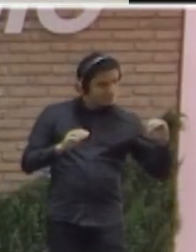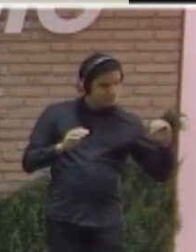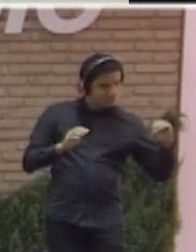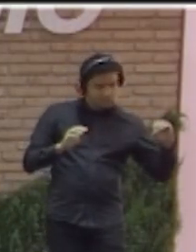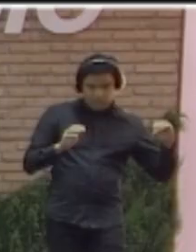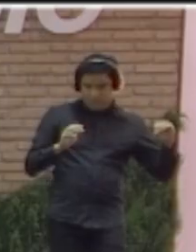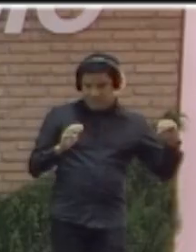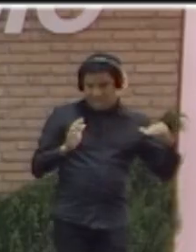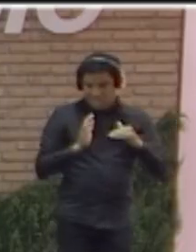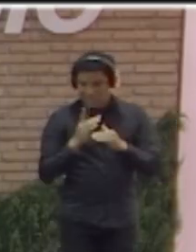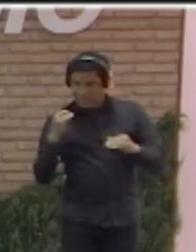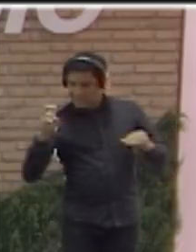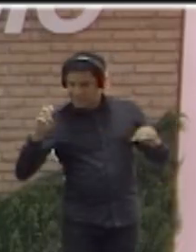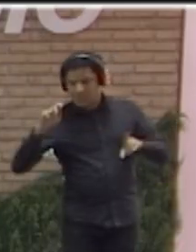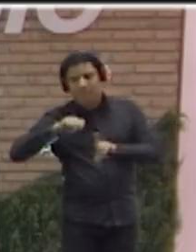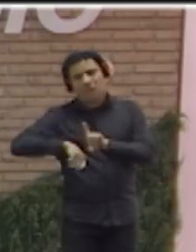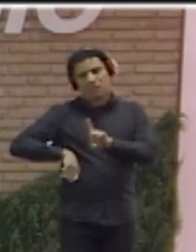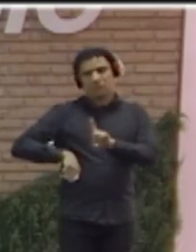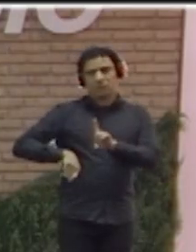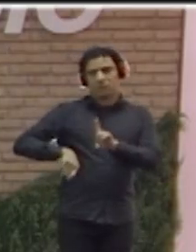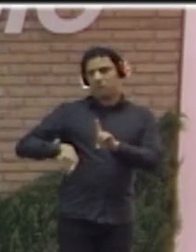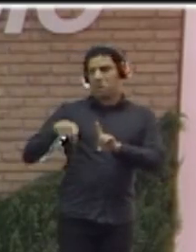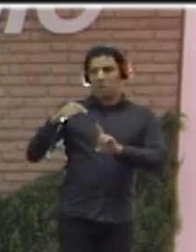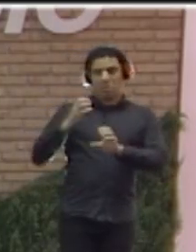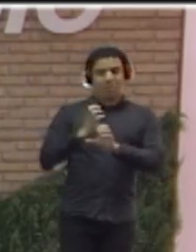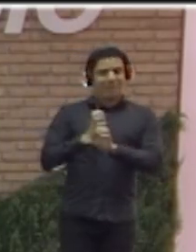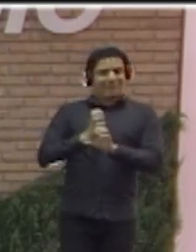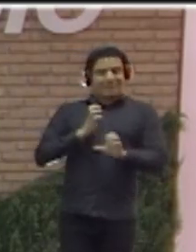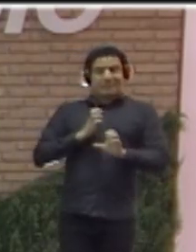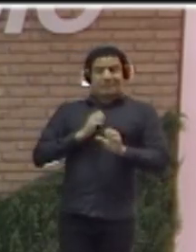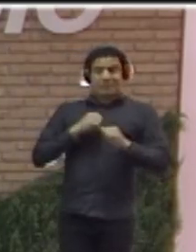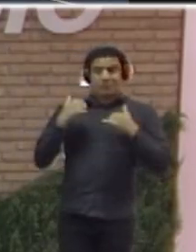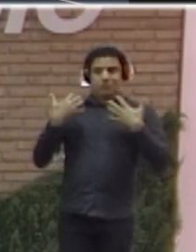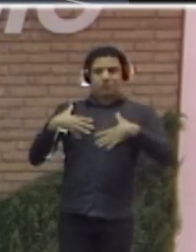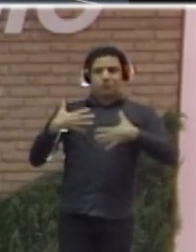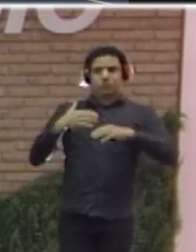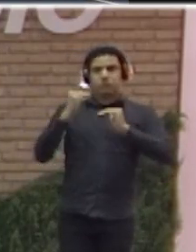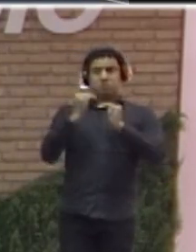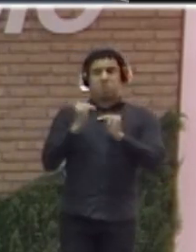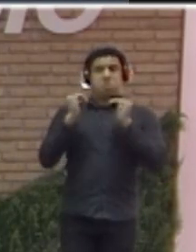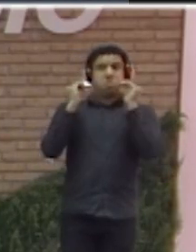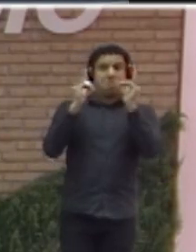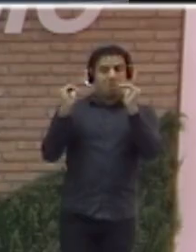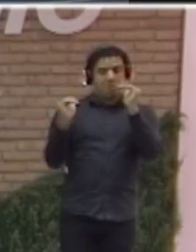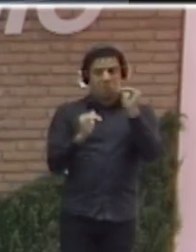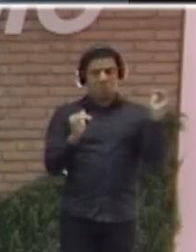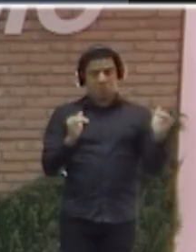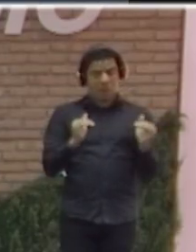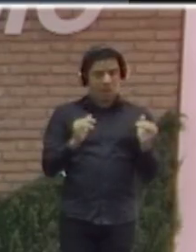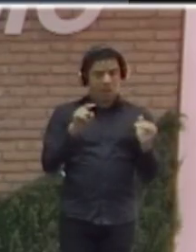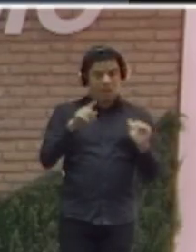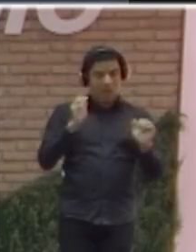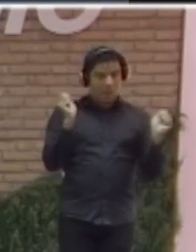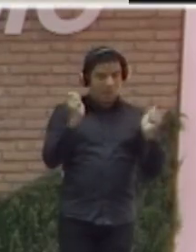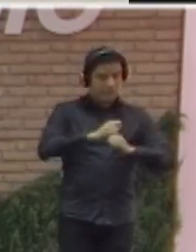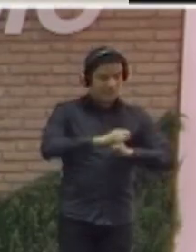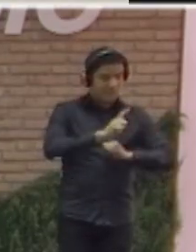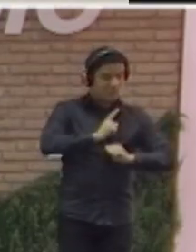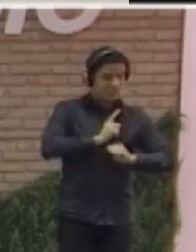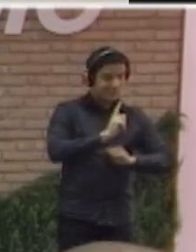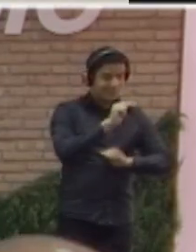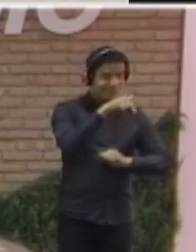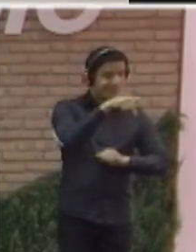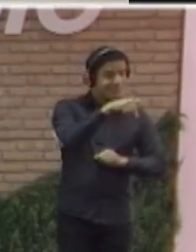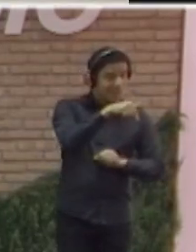meses. É um feito de engenharia inacreditável. Ele era composto de 7 peças, cada uma